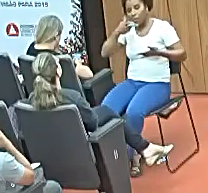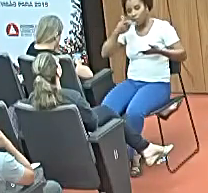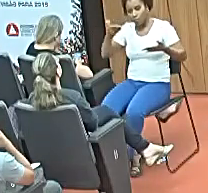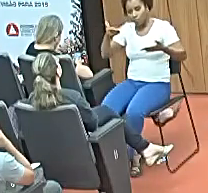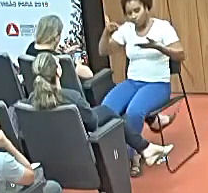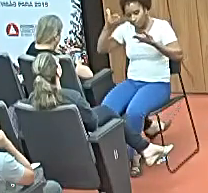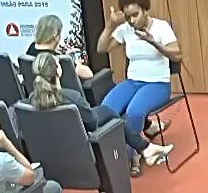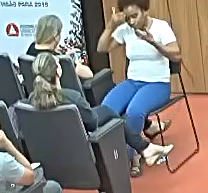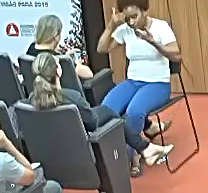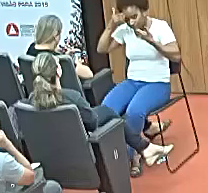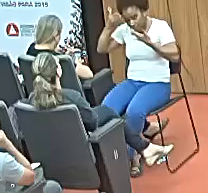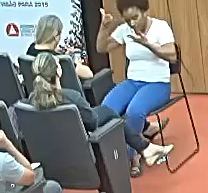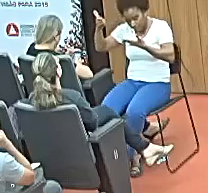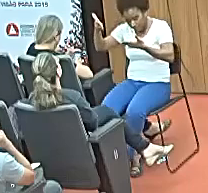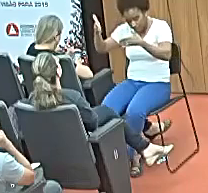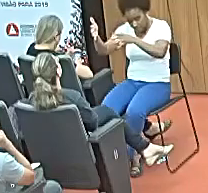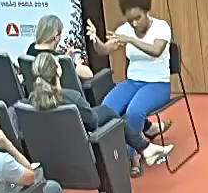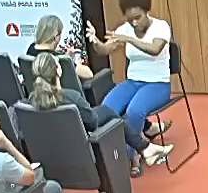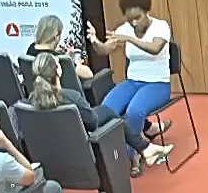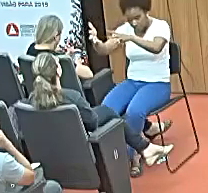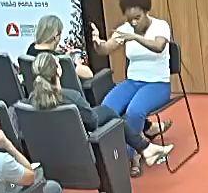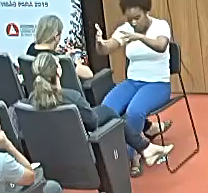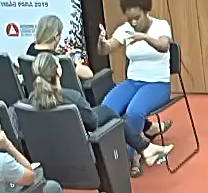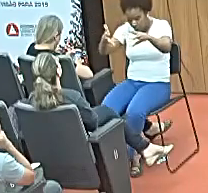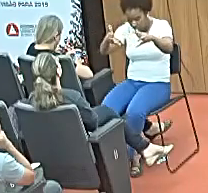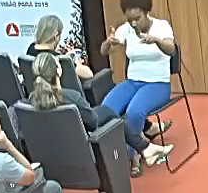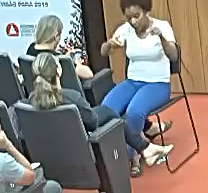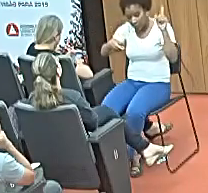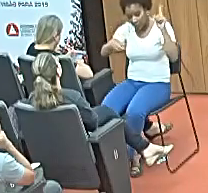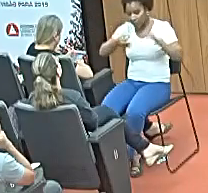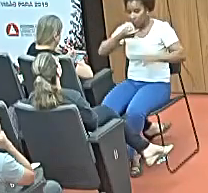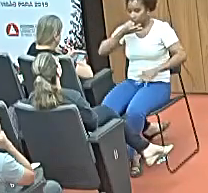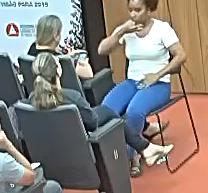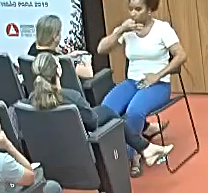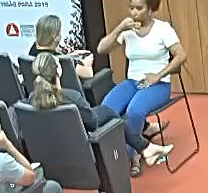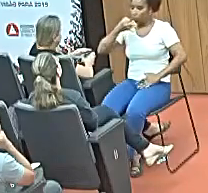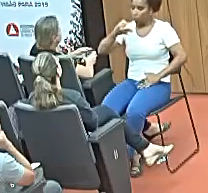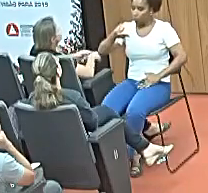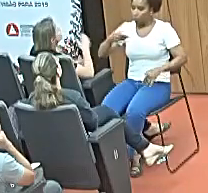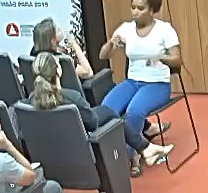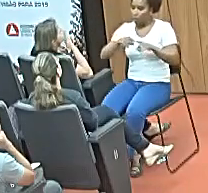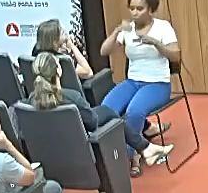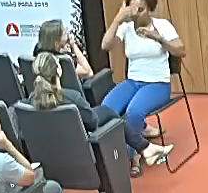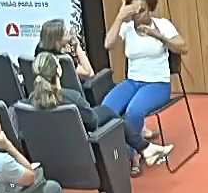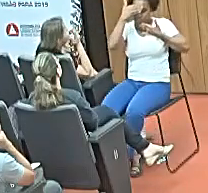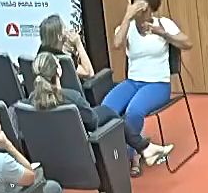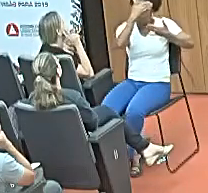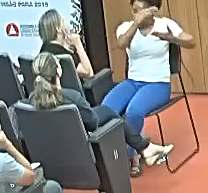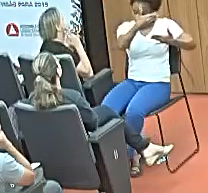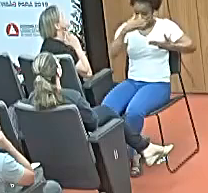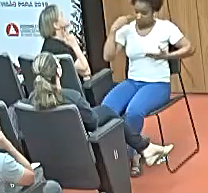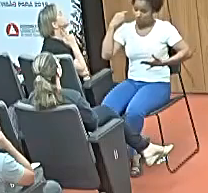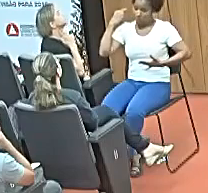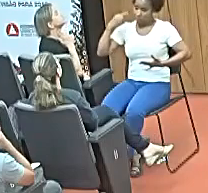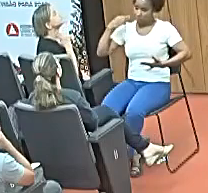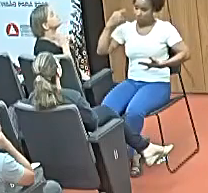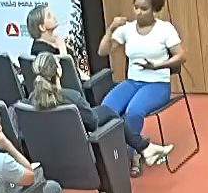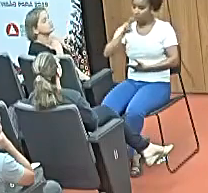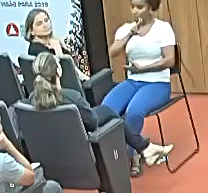da mesa e de forma especial do ator jean freire pela sensibilidade exposição do projeto show sempre